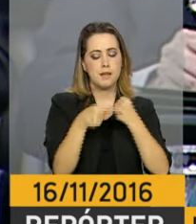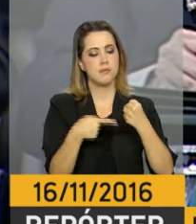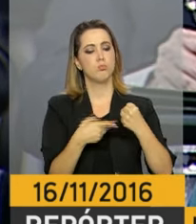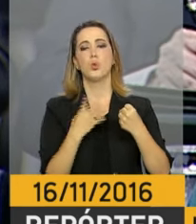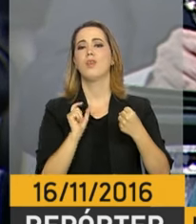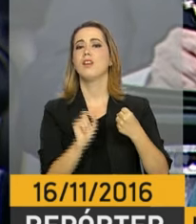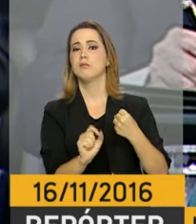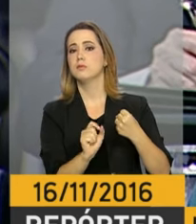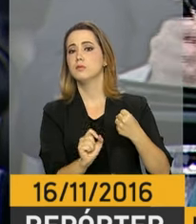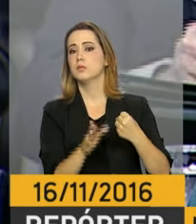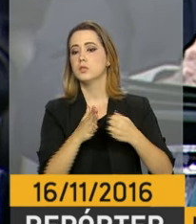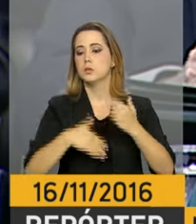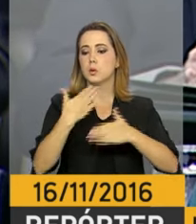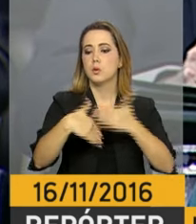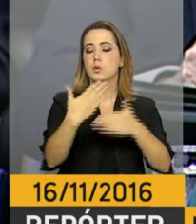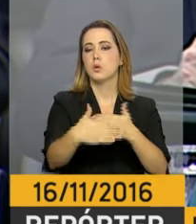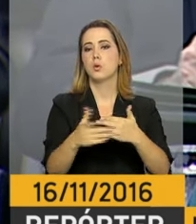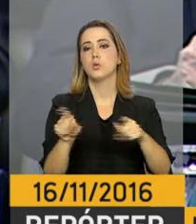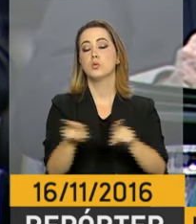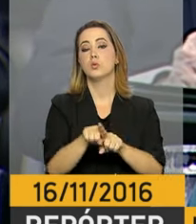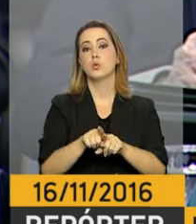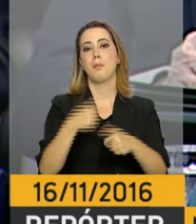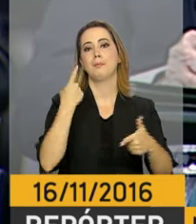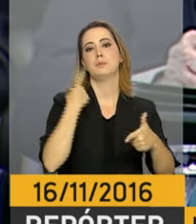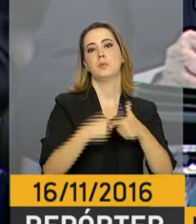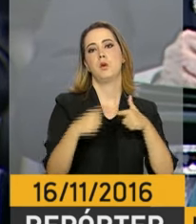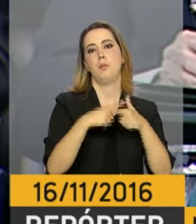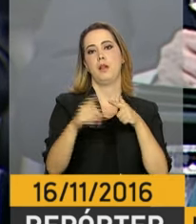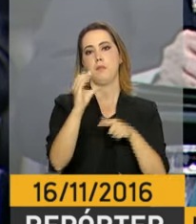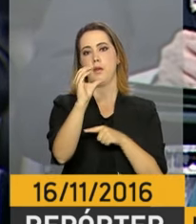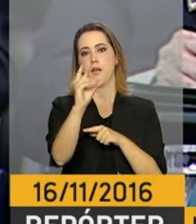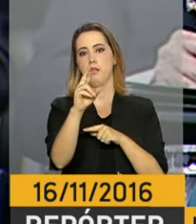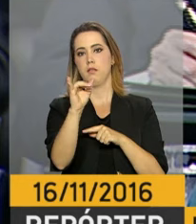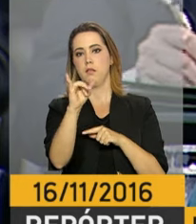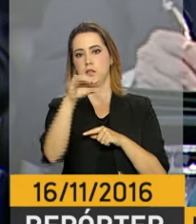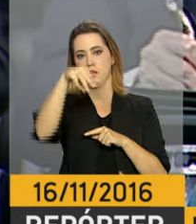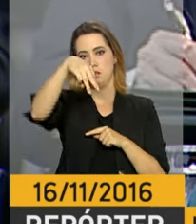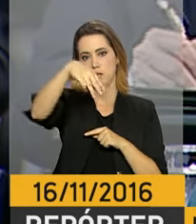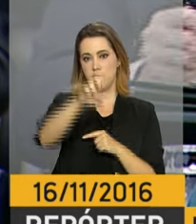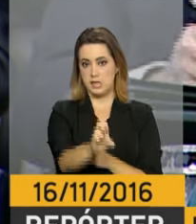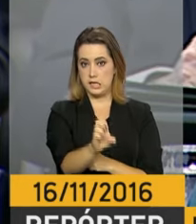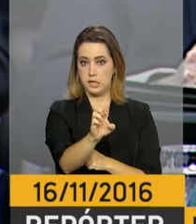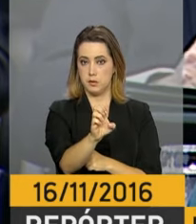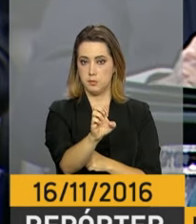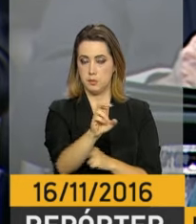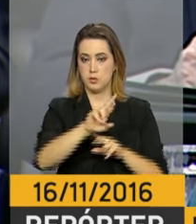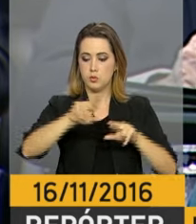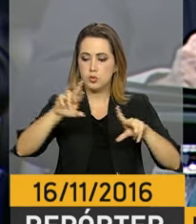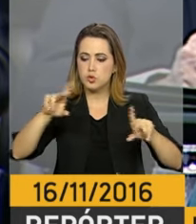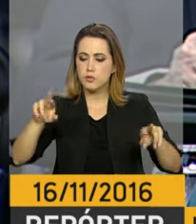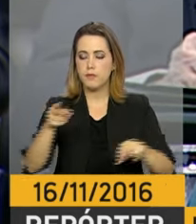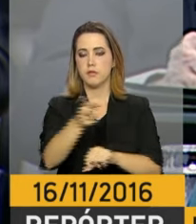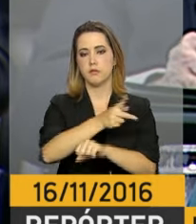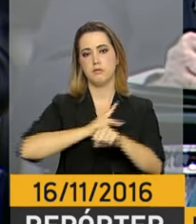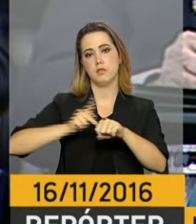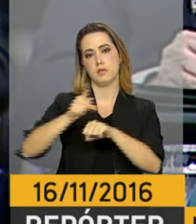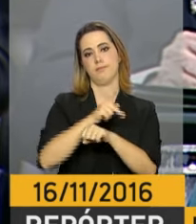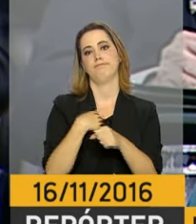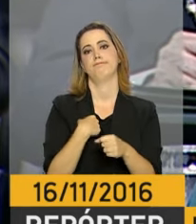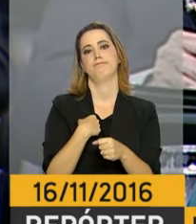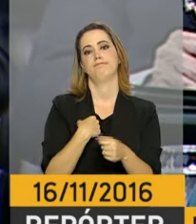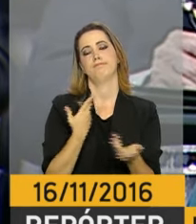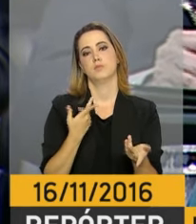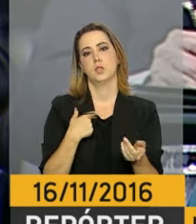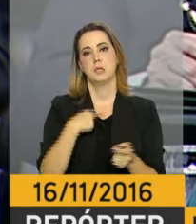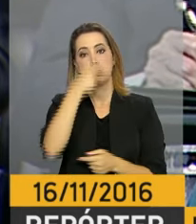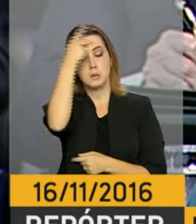avanço dos crimes transnacionais o os que praticam esses crimes nós já temos experiência disso não